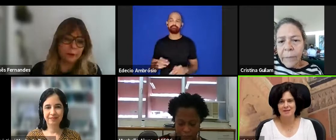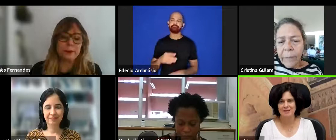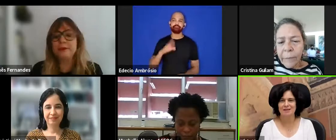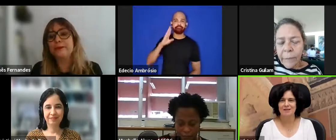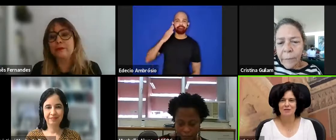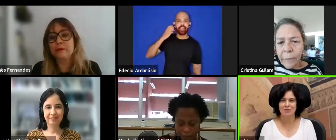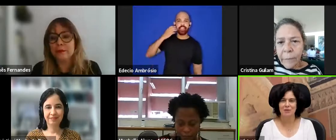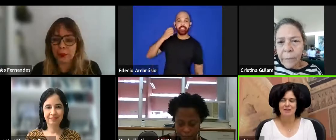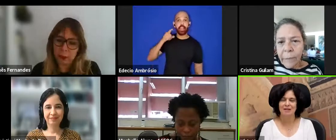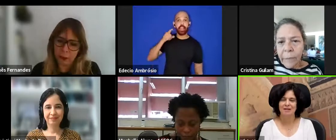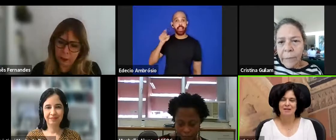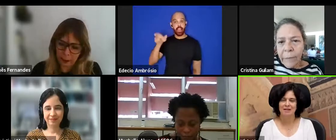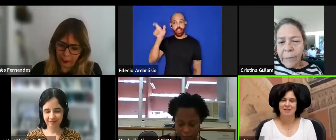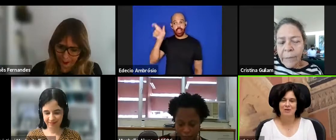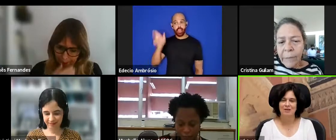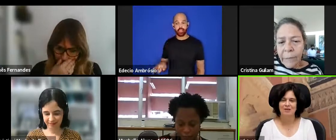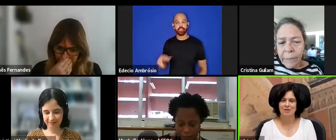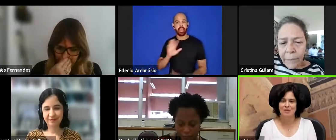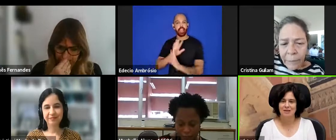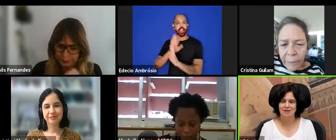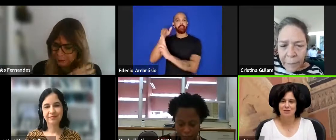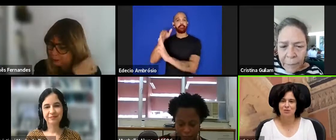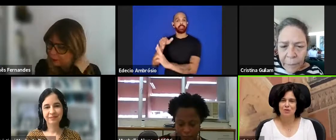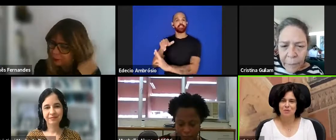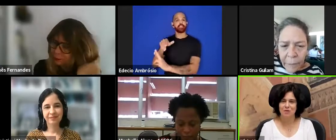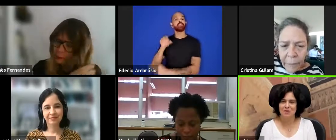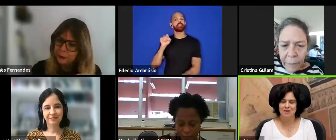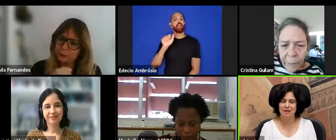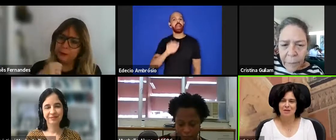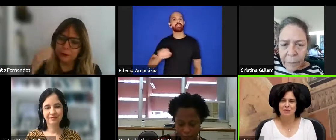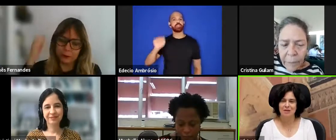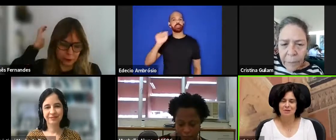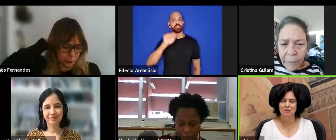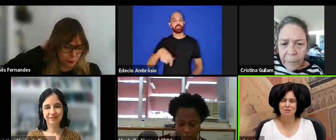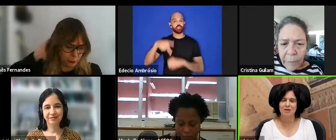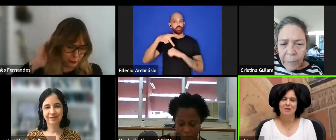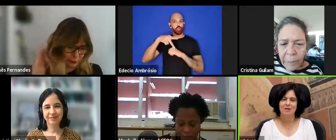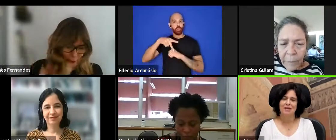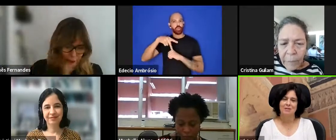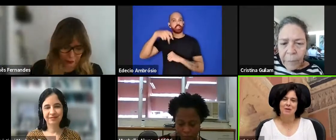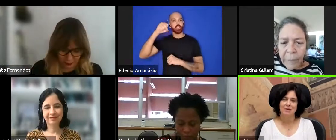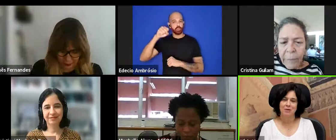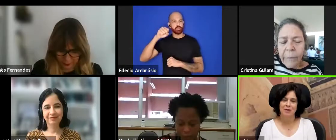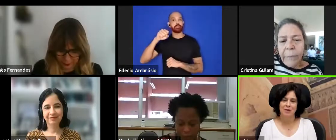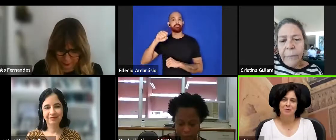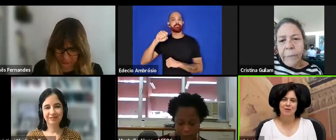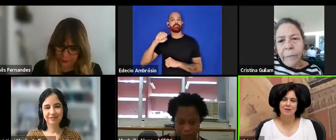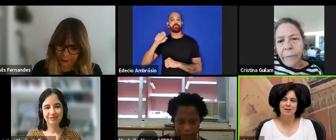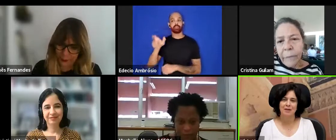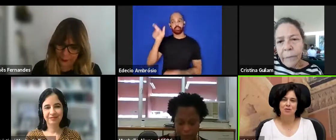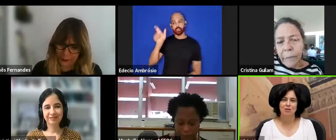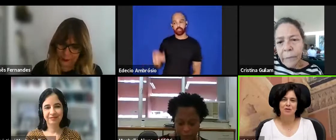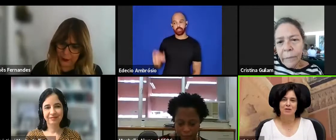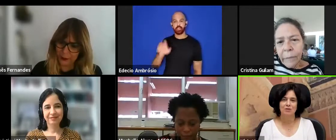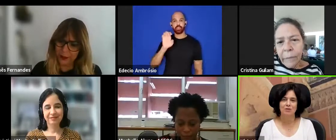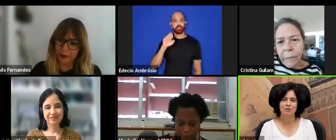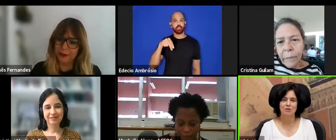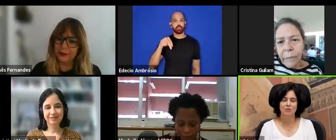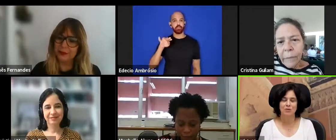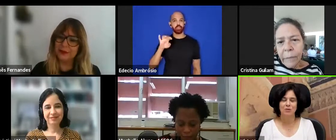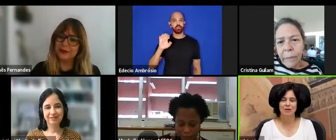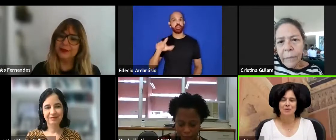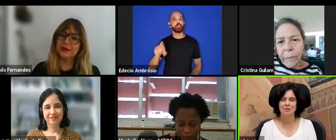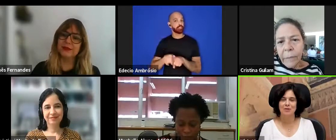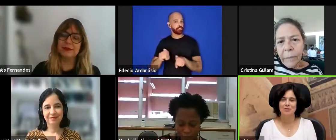estar representando a nossa Associação de Pós-Graduandos, Emanuel também é estudante